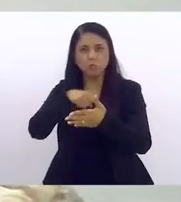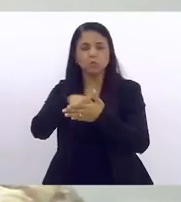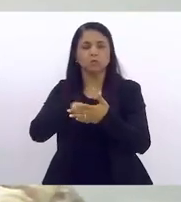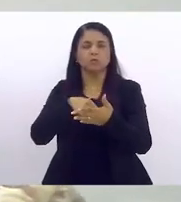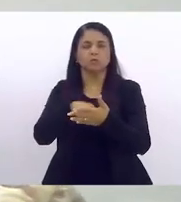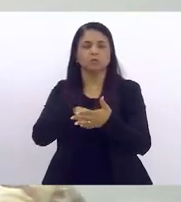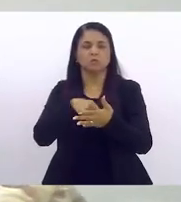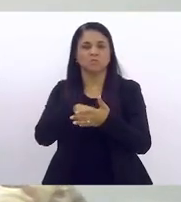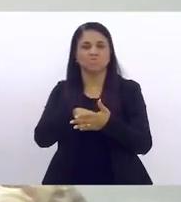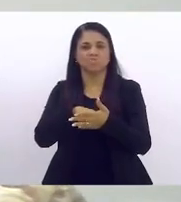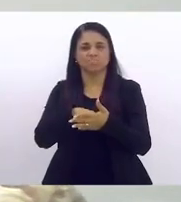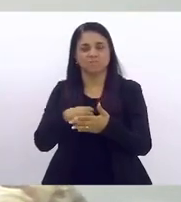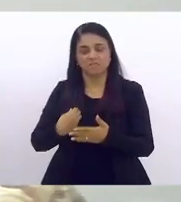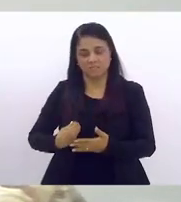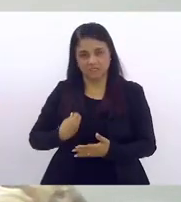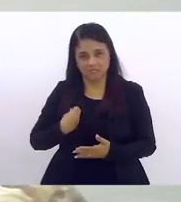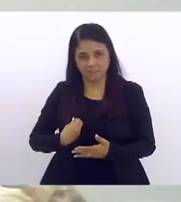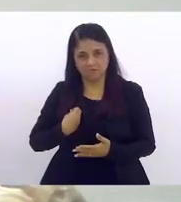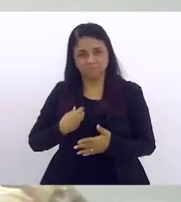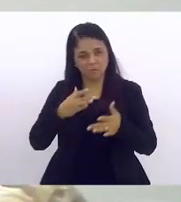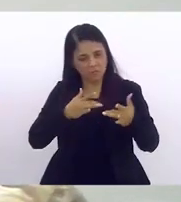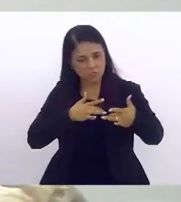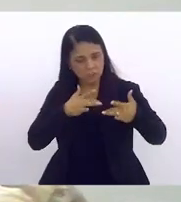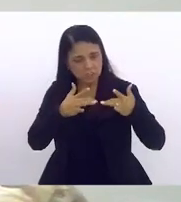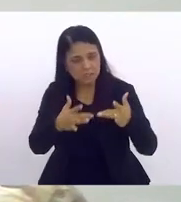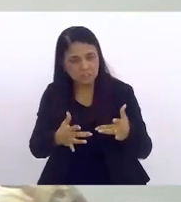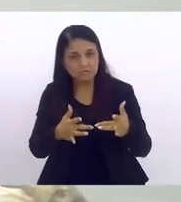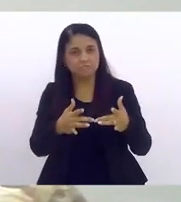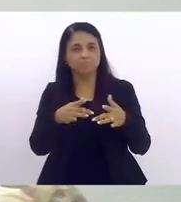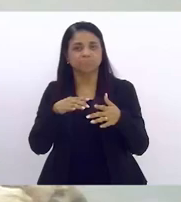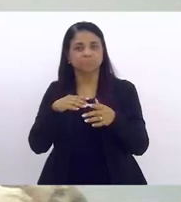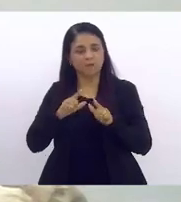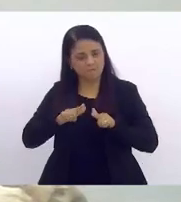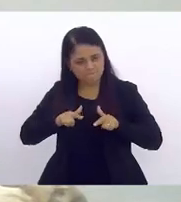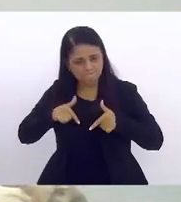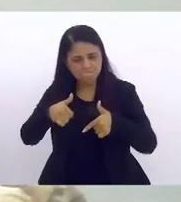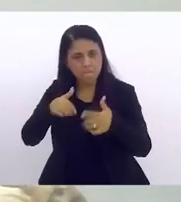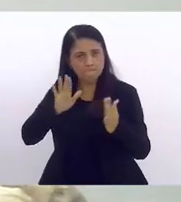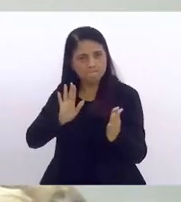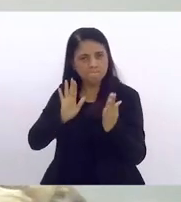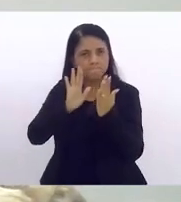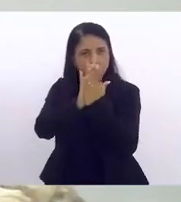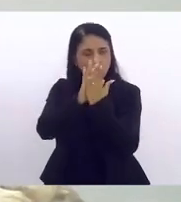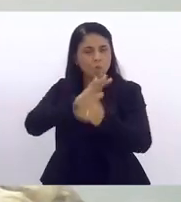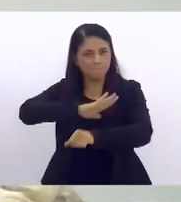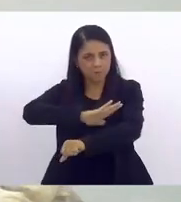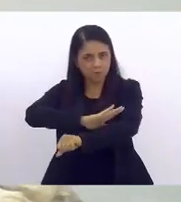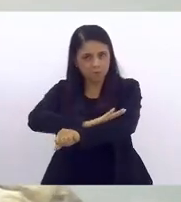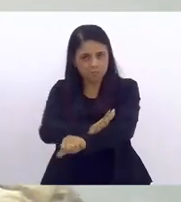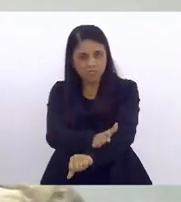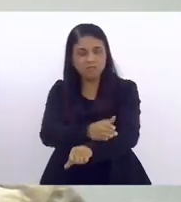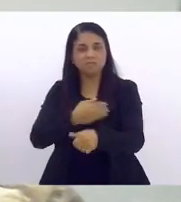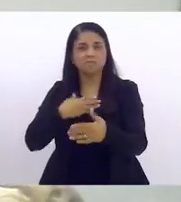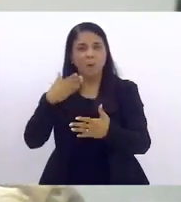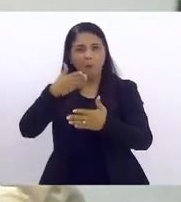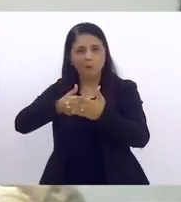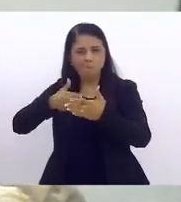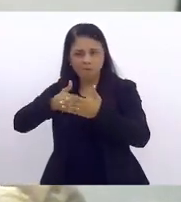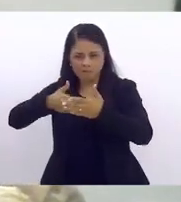produzem com a sua dedicação, enfrentando preconceito, rompendo